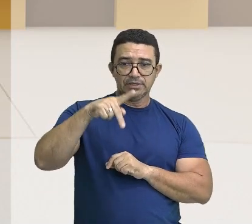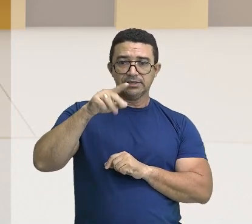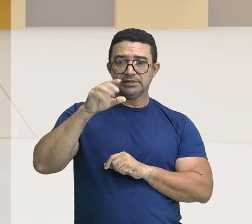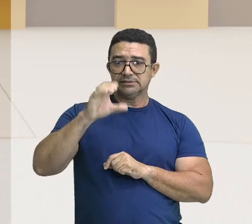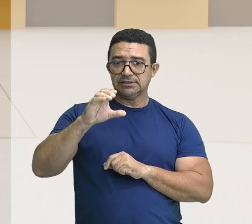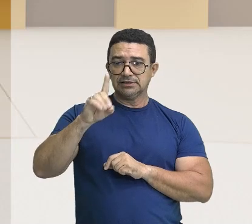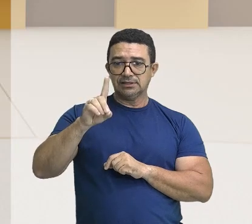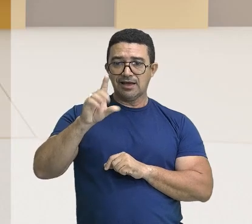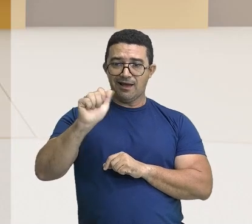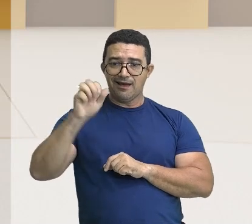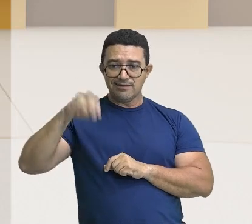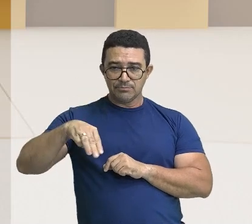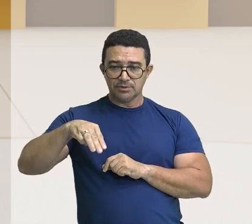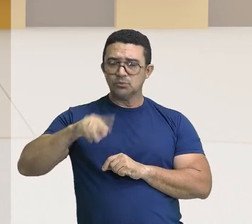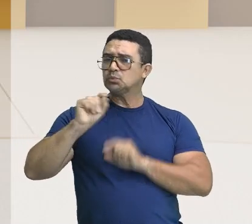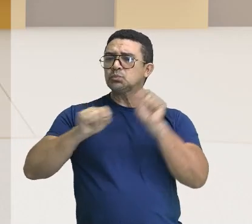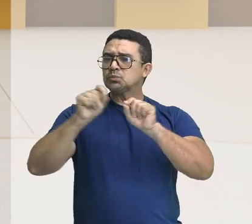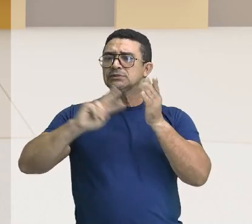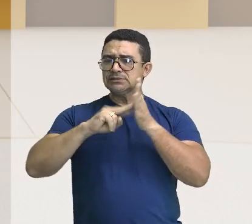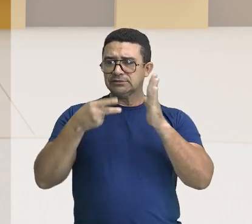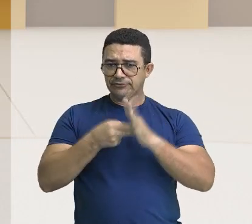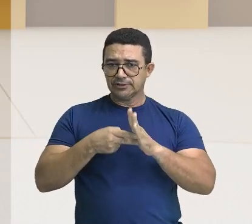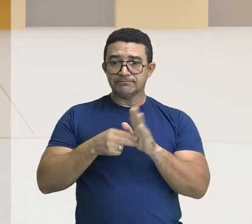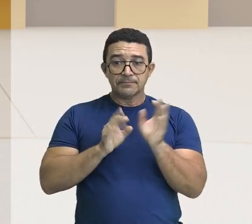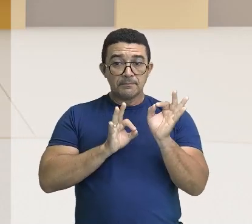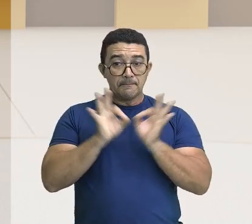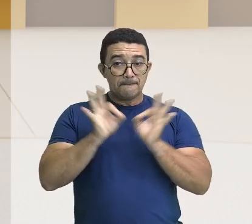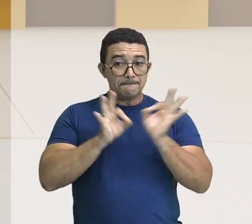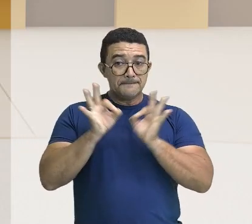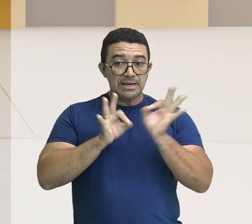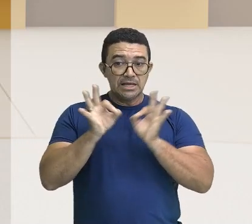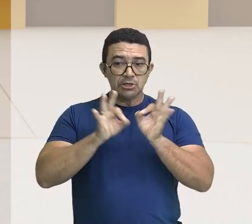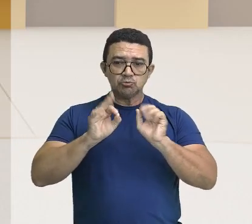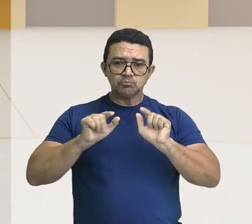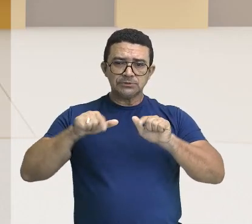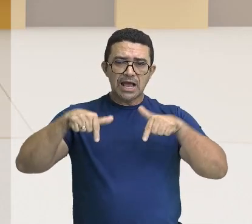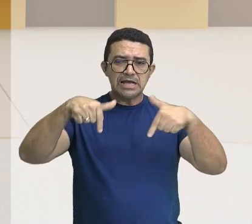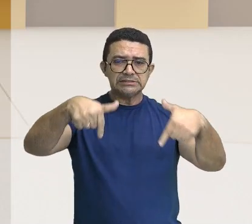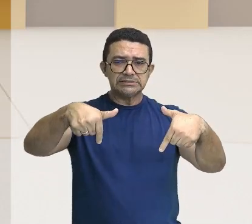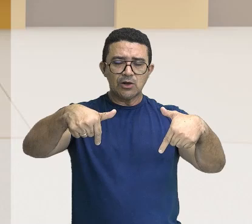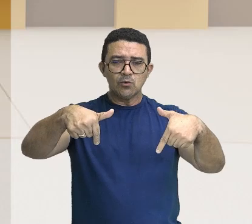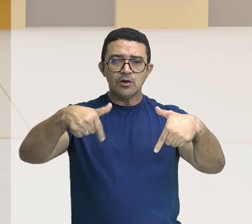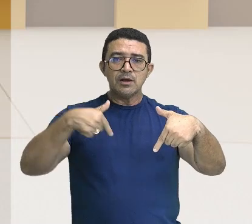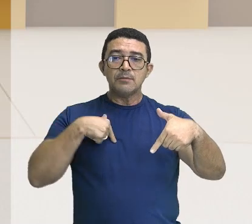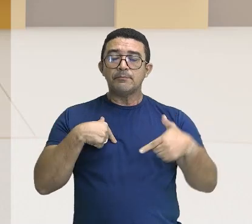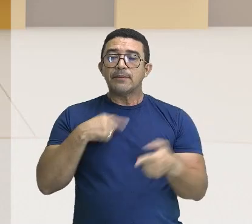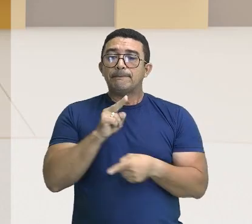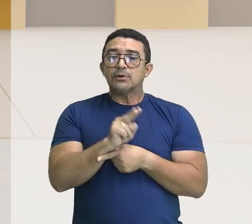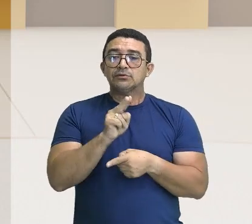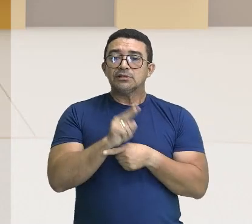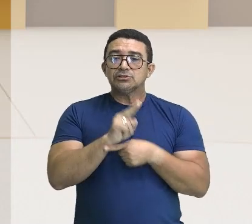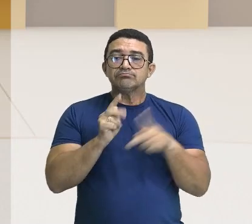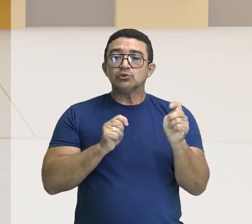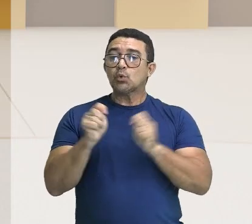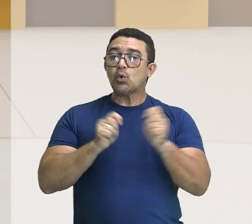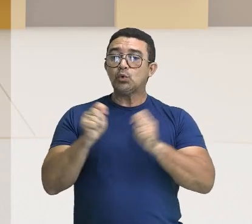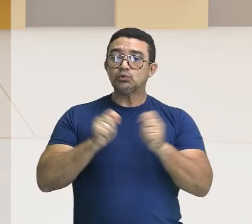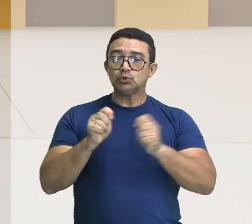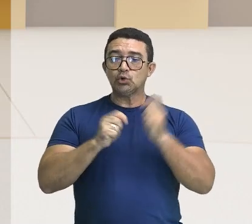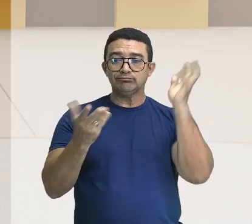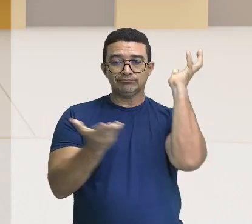PPCDAM. Vamos entender o que é isso, professor? É o Plano de Ação para a Prevenção e Controle